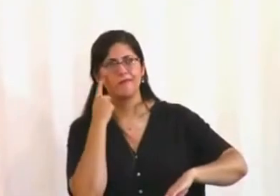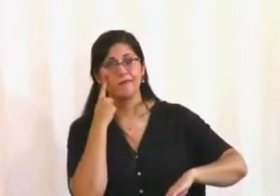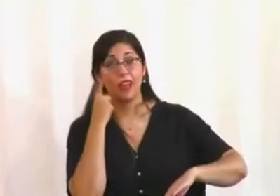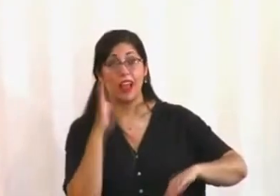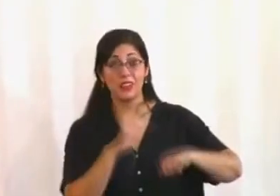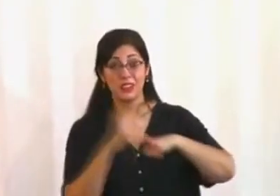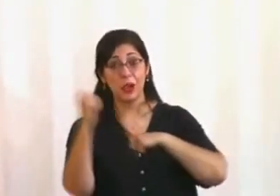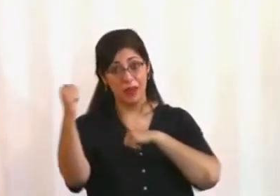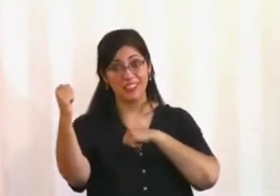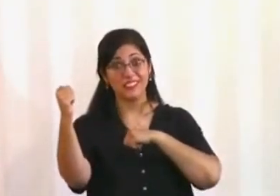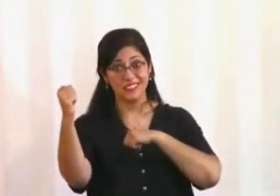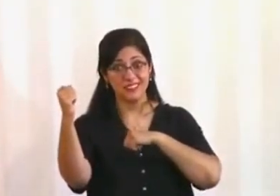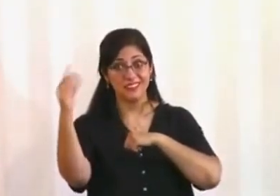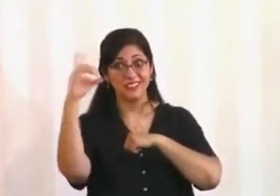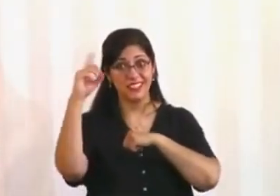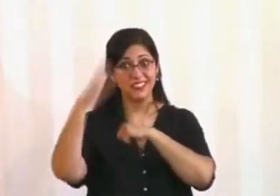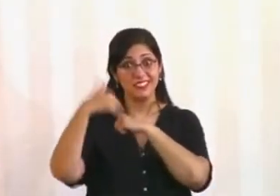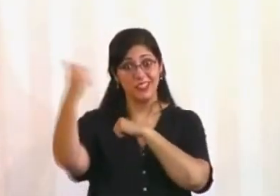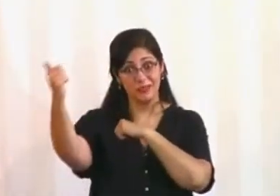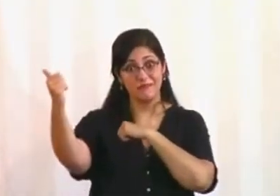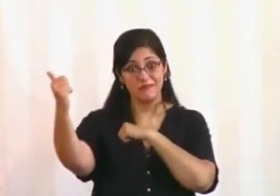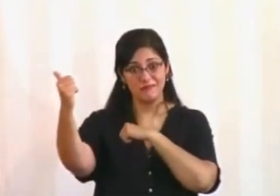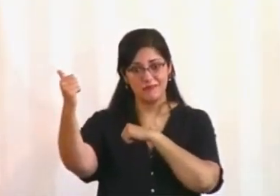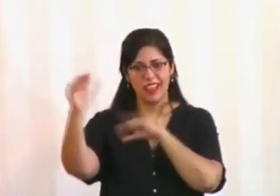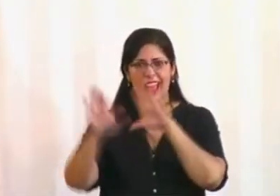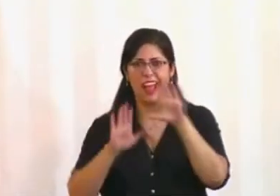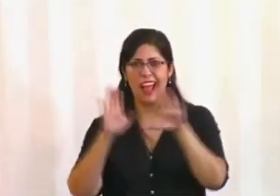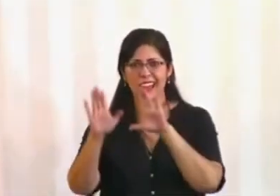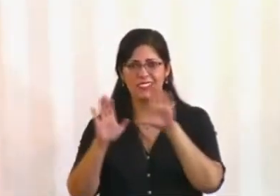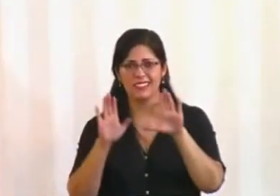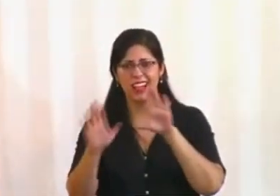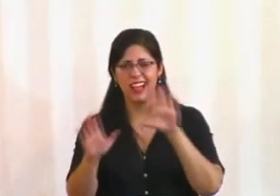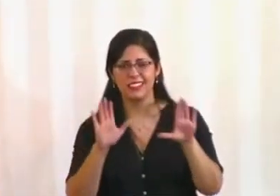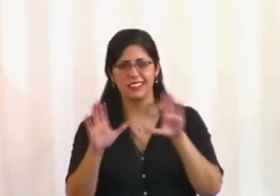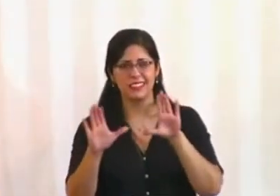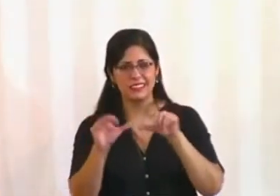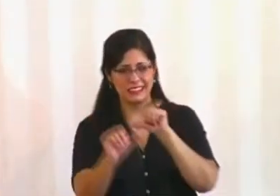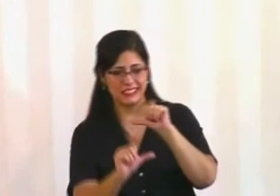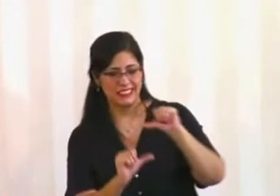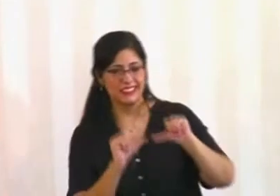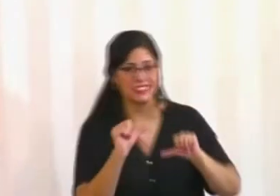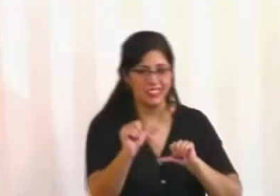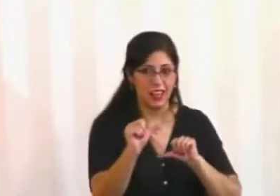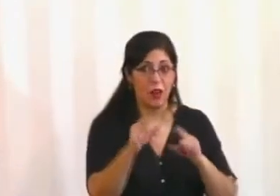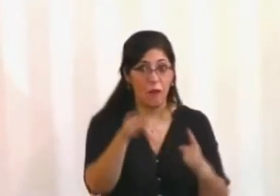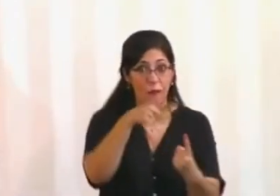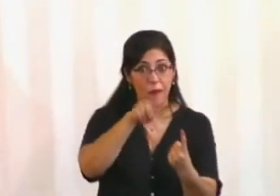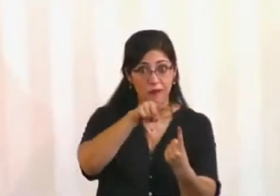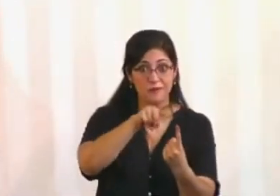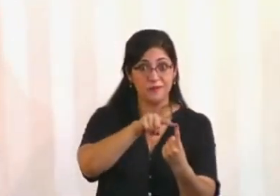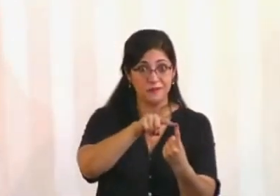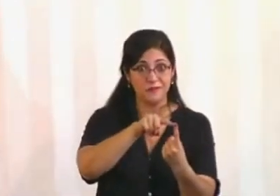lugar do reenvio, da mudança de rota. E o Senhor então o leva. Mas olha que coisa interessante,